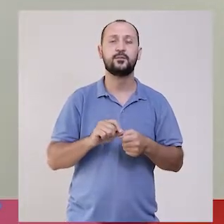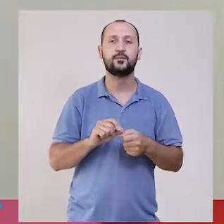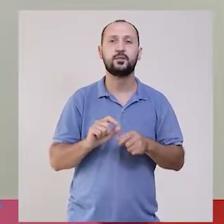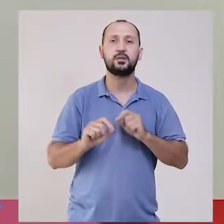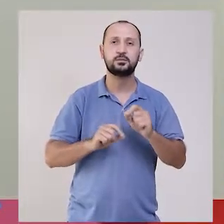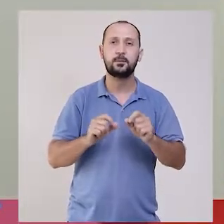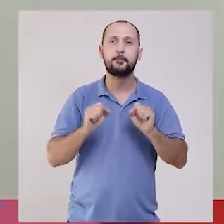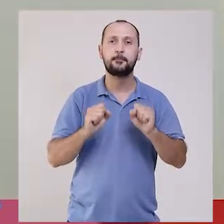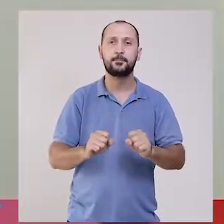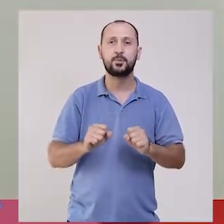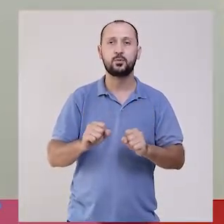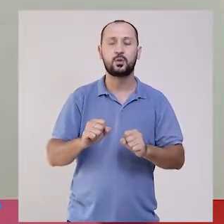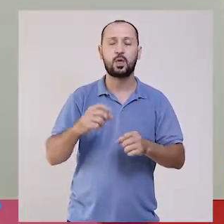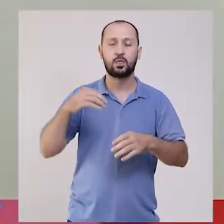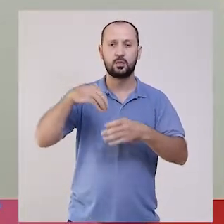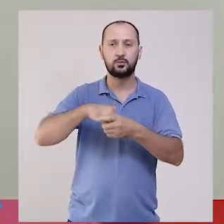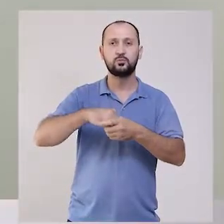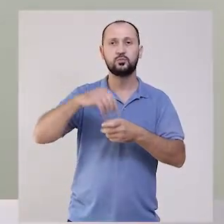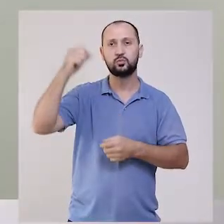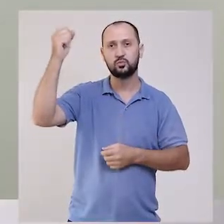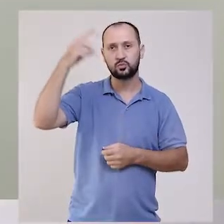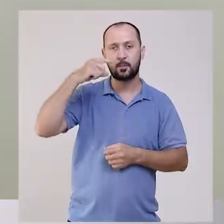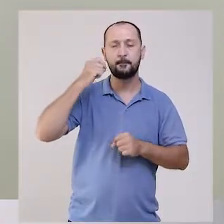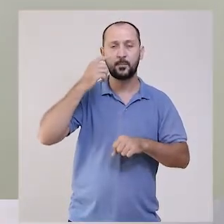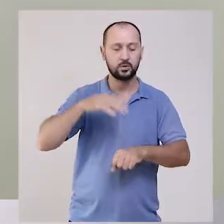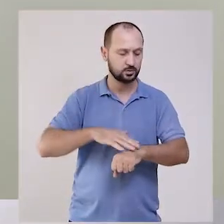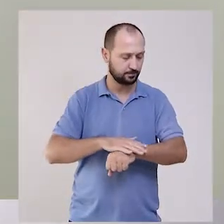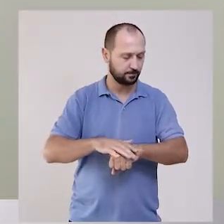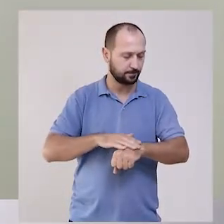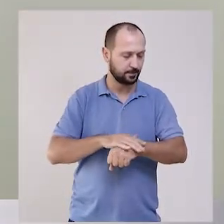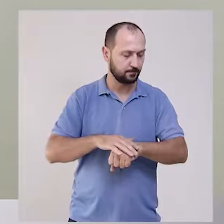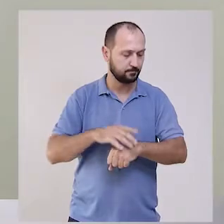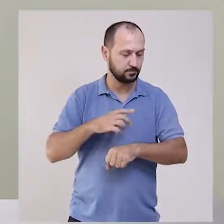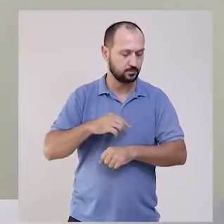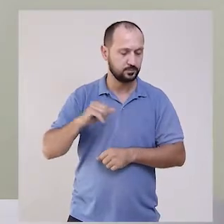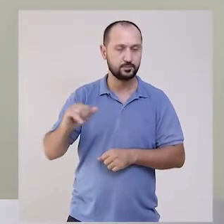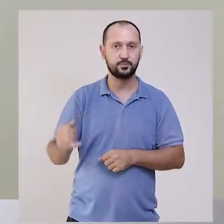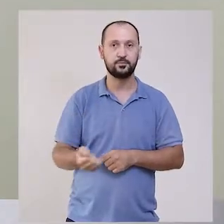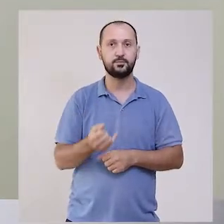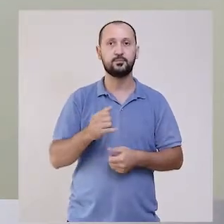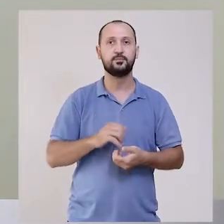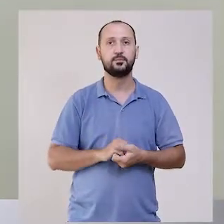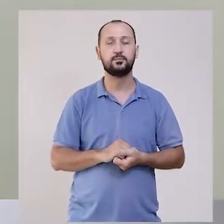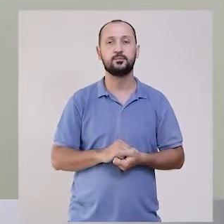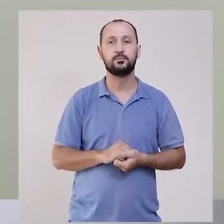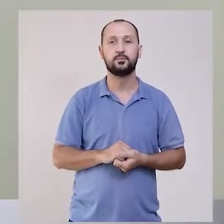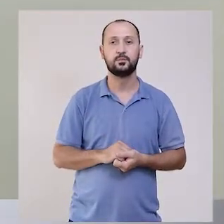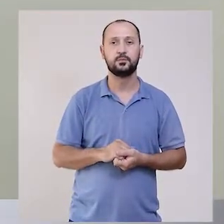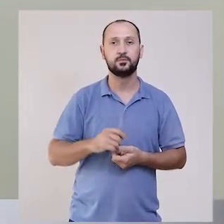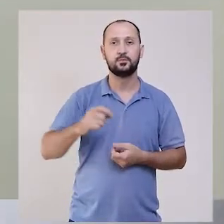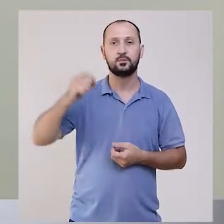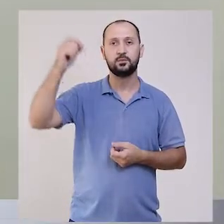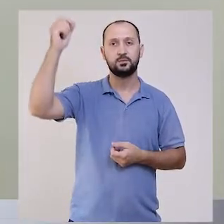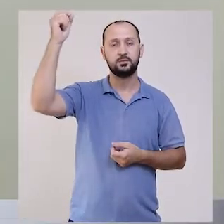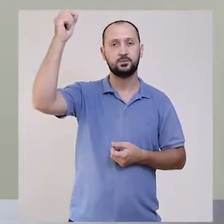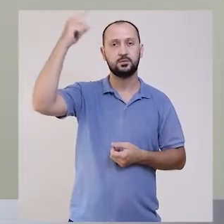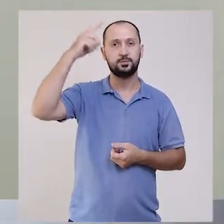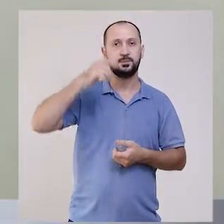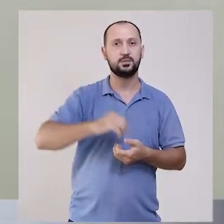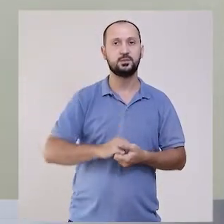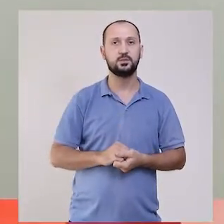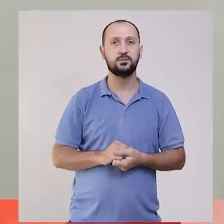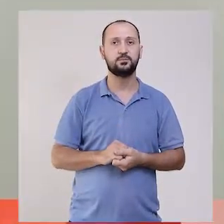ele quase não absorve vitamina D do sol. Ele pode até queimar a pele sem absorver. Então, o sol